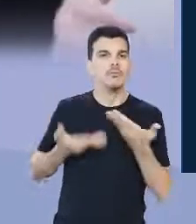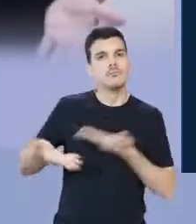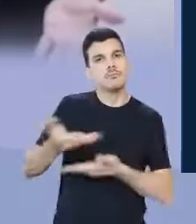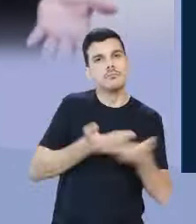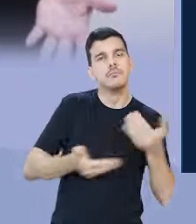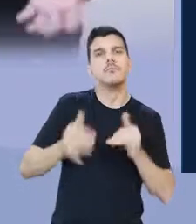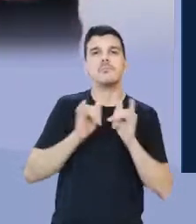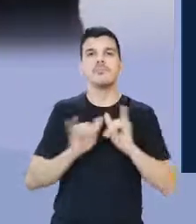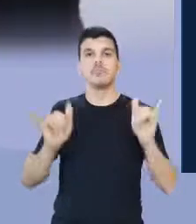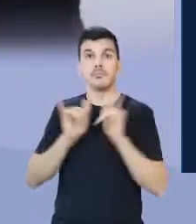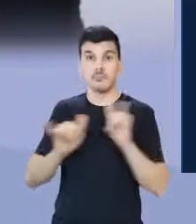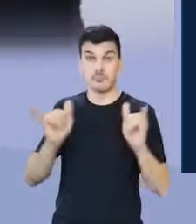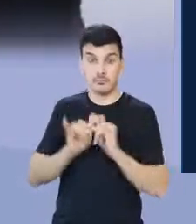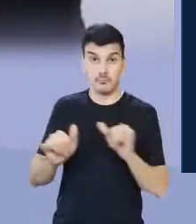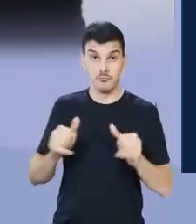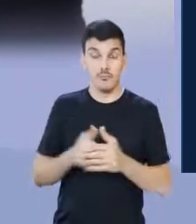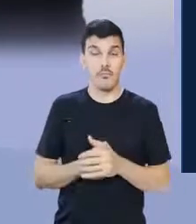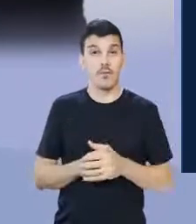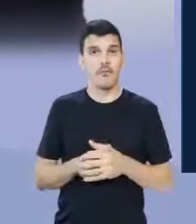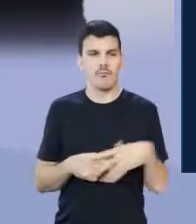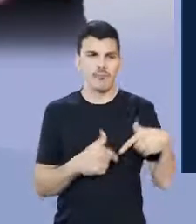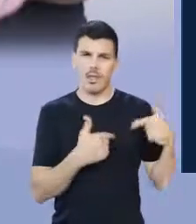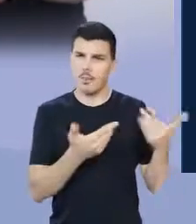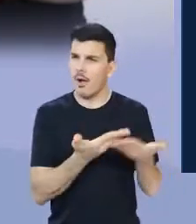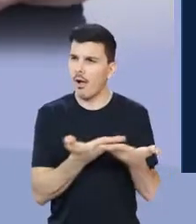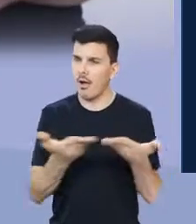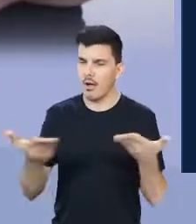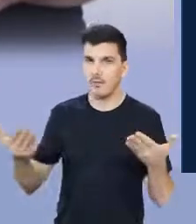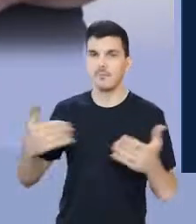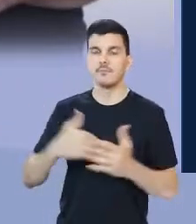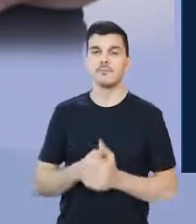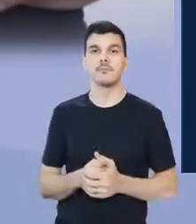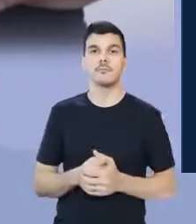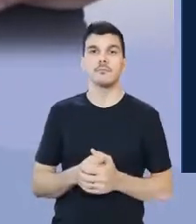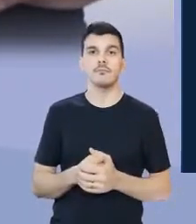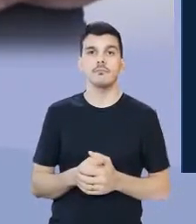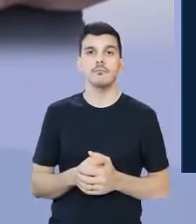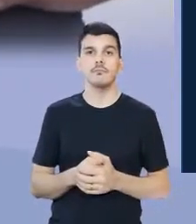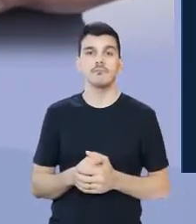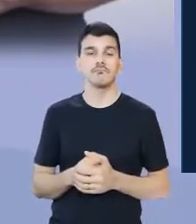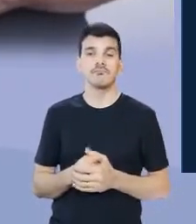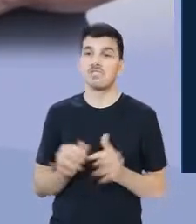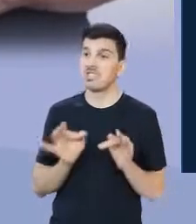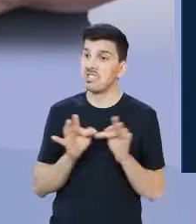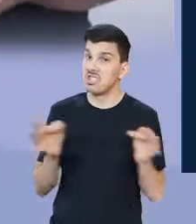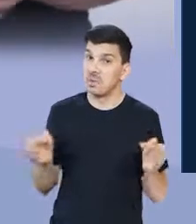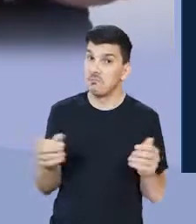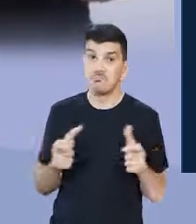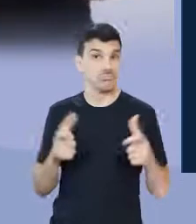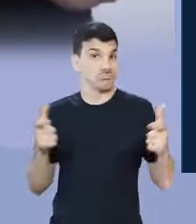próprias mãos, ele divulgará o seu pequeno trabalho, ou grande